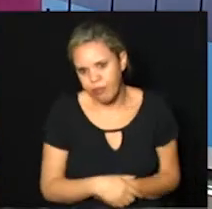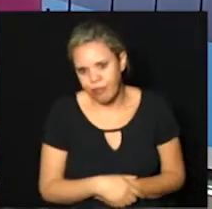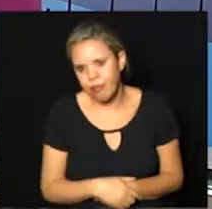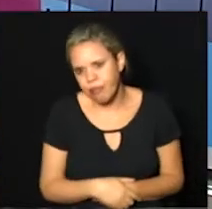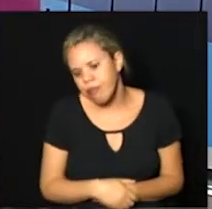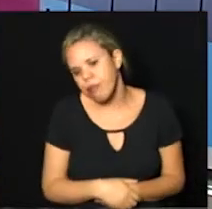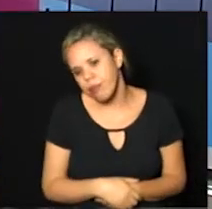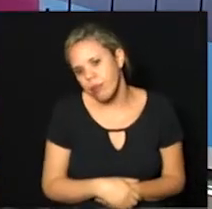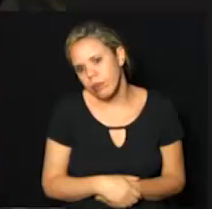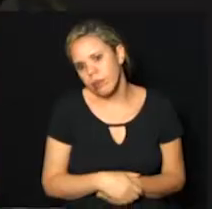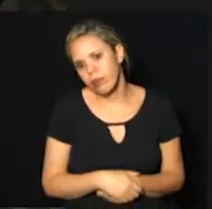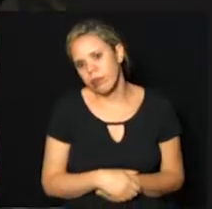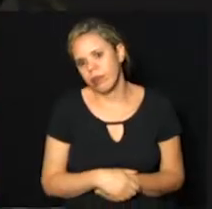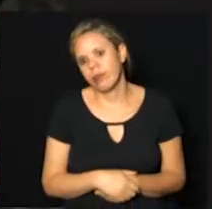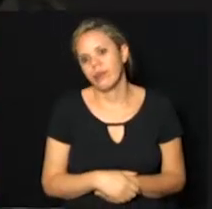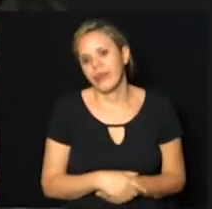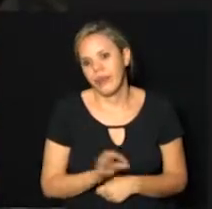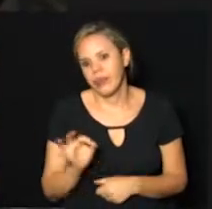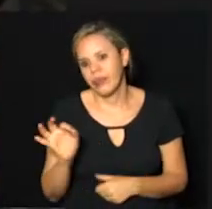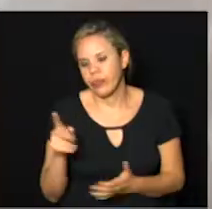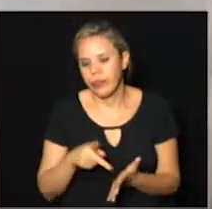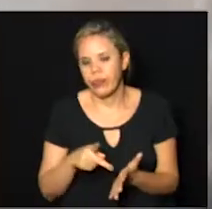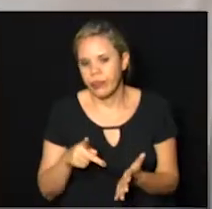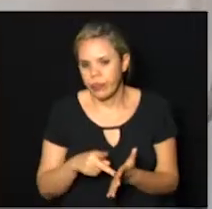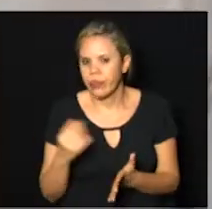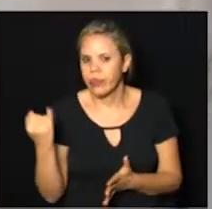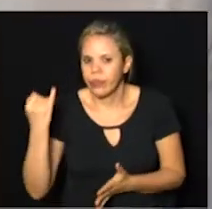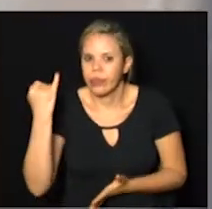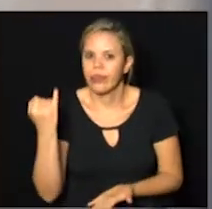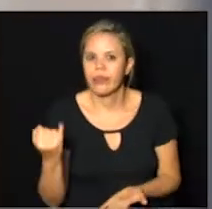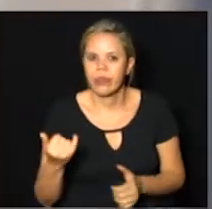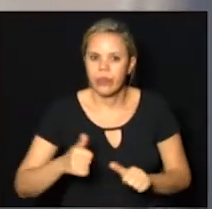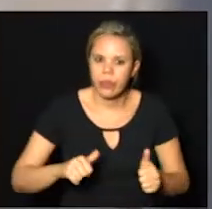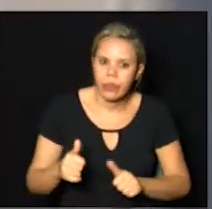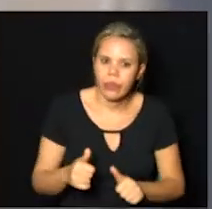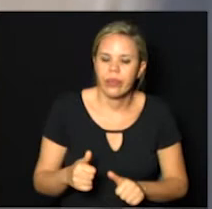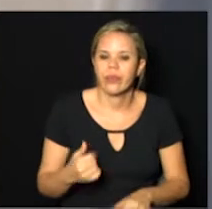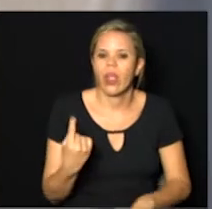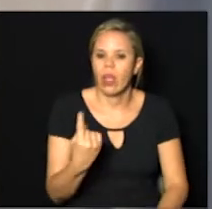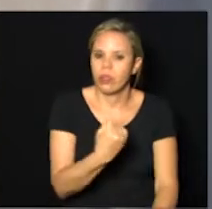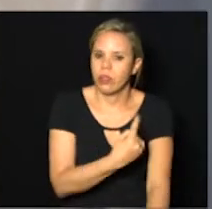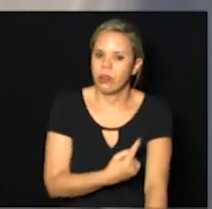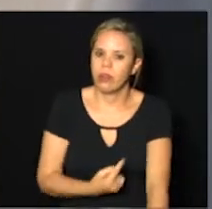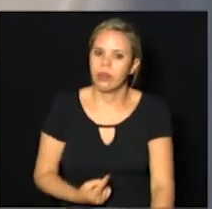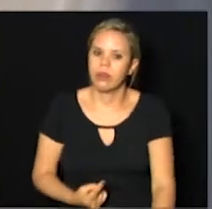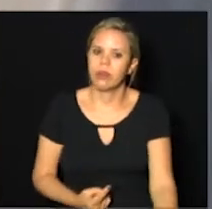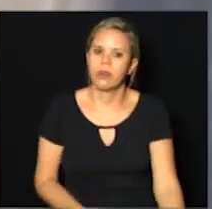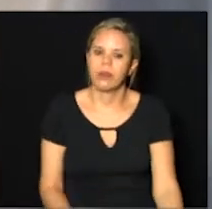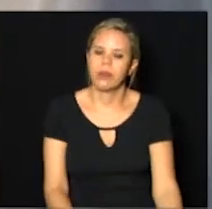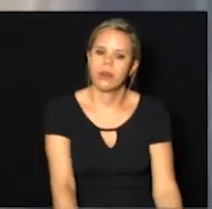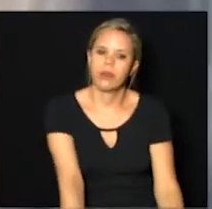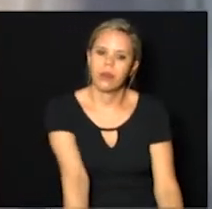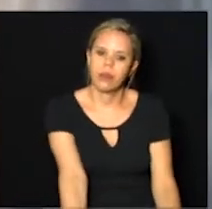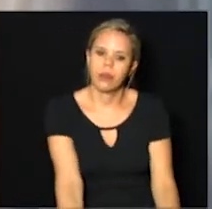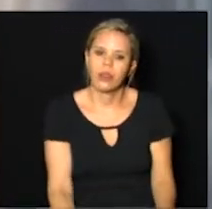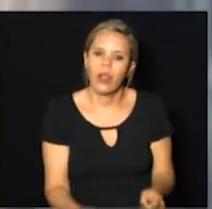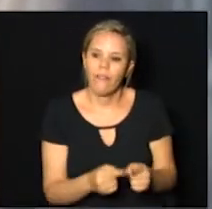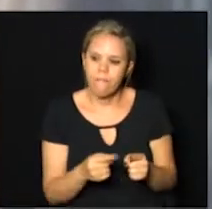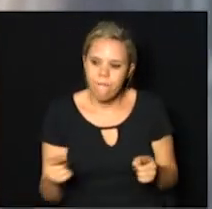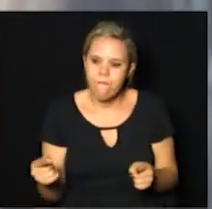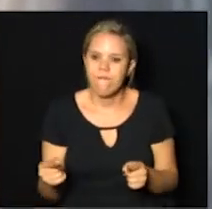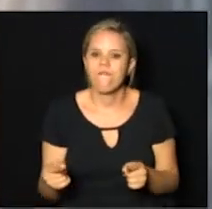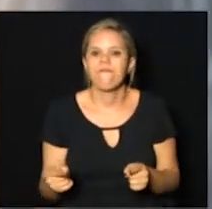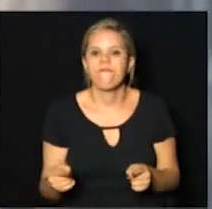certeza, é super importante, a avaliação é individual, essa fase da menopausa é um marco, é uma transformação e a